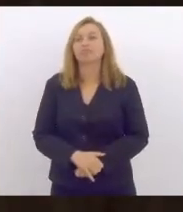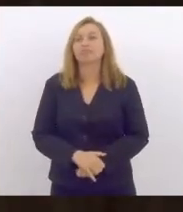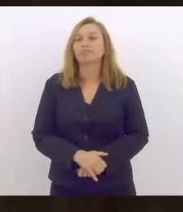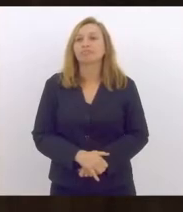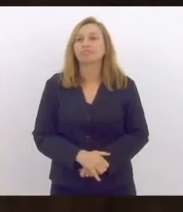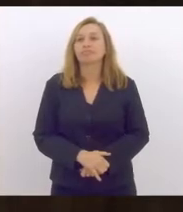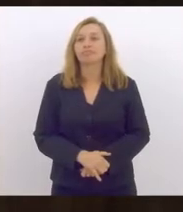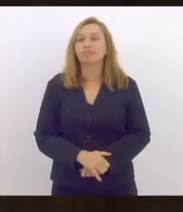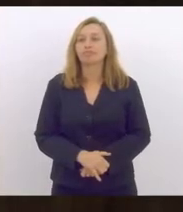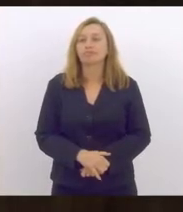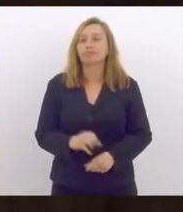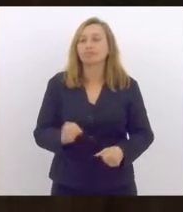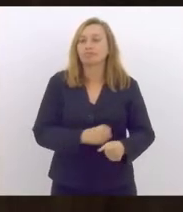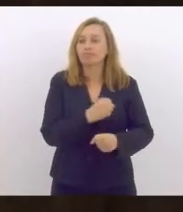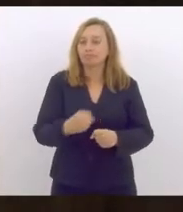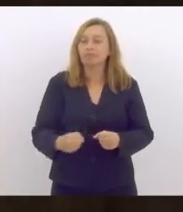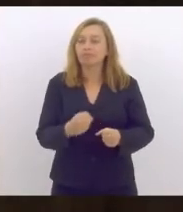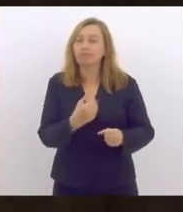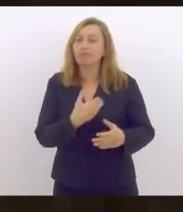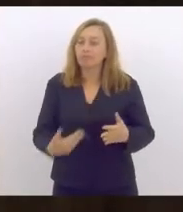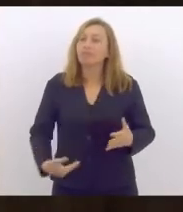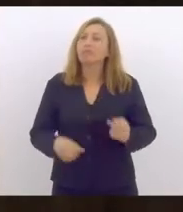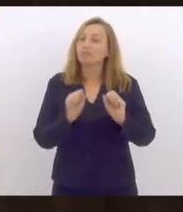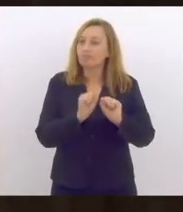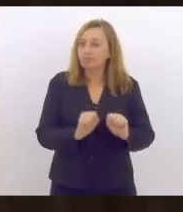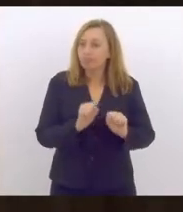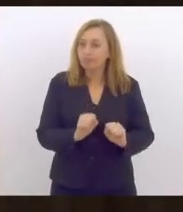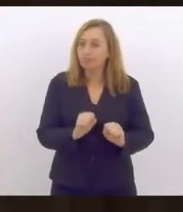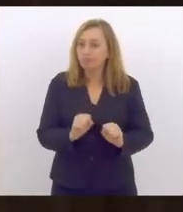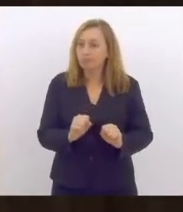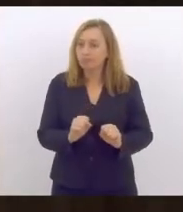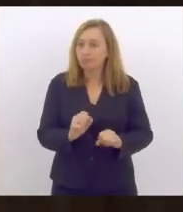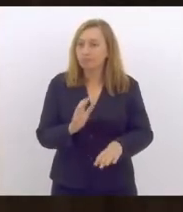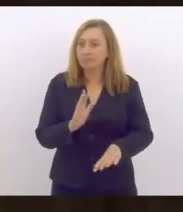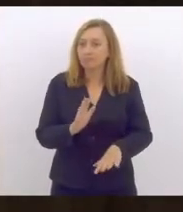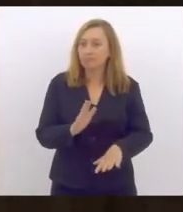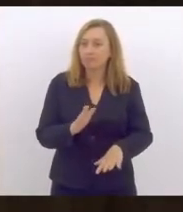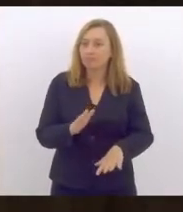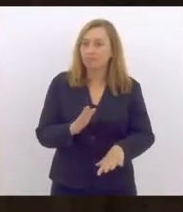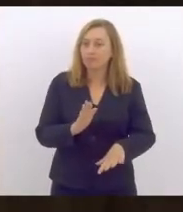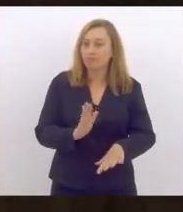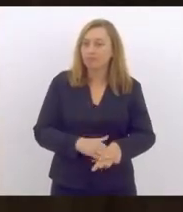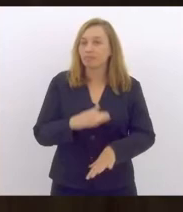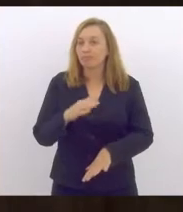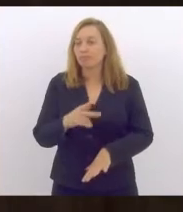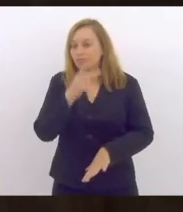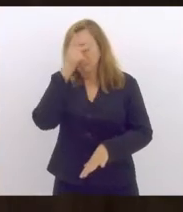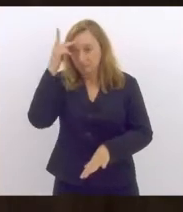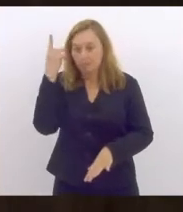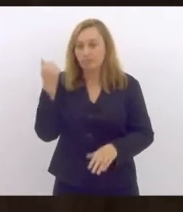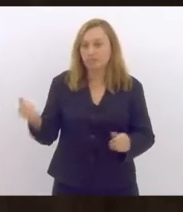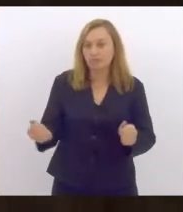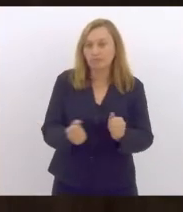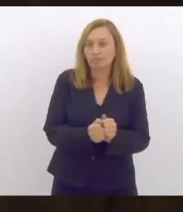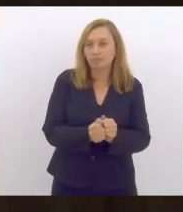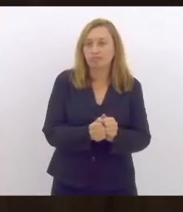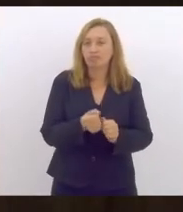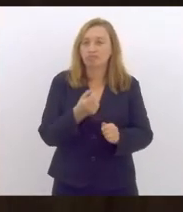O poder público pode e precisa estimular a participação de mais contribuintes no Programa de Incentivo